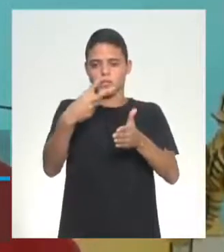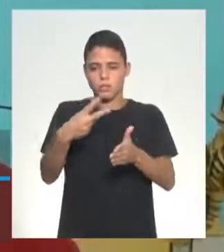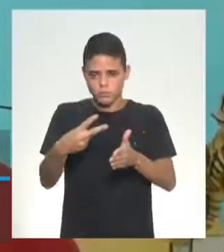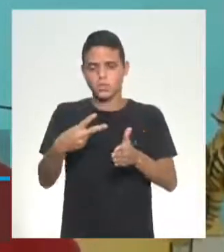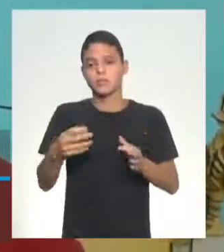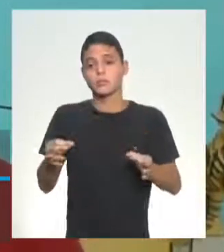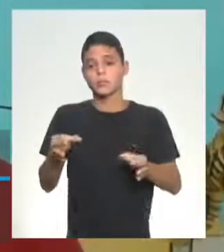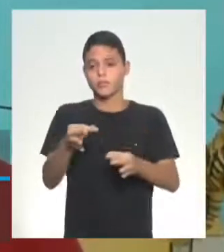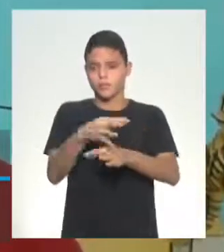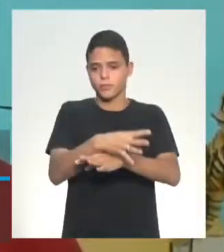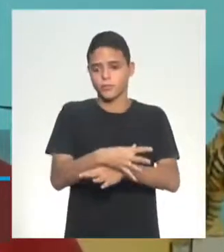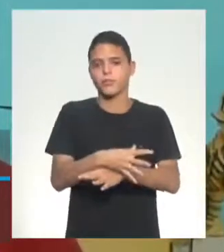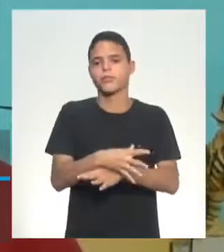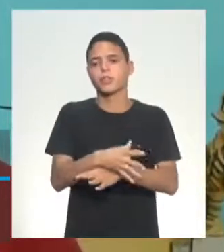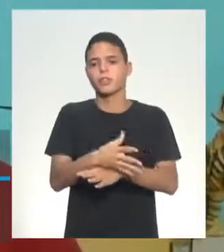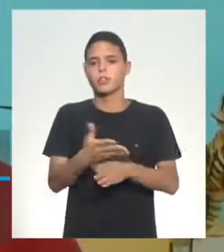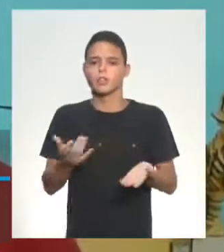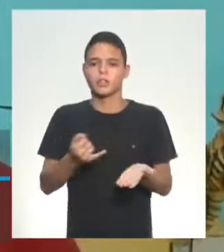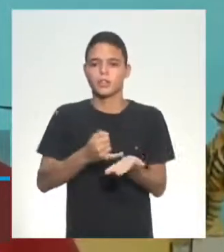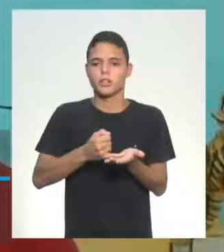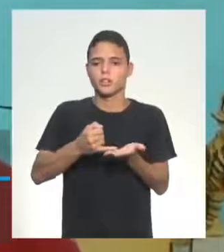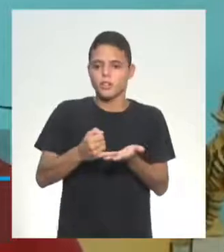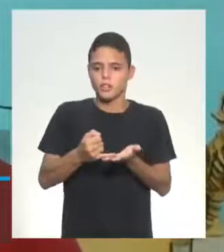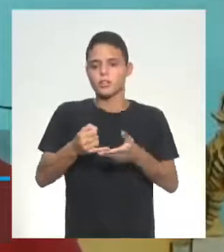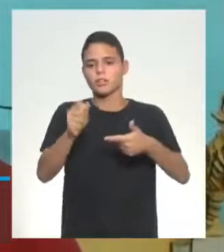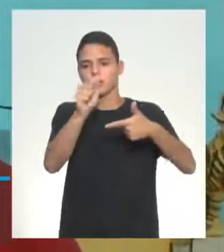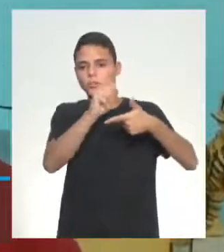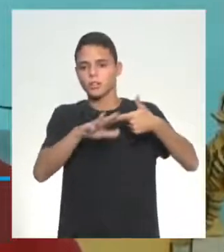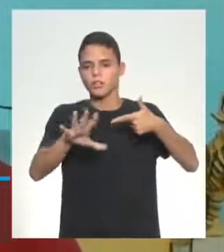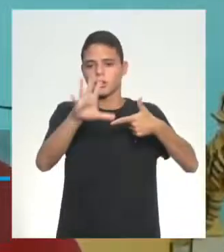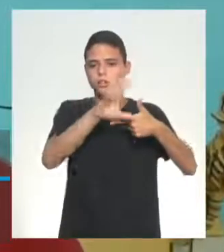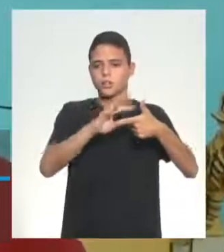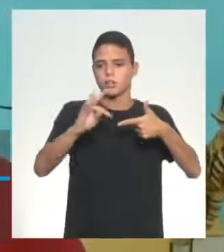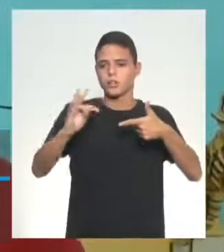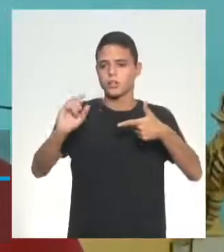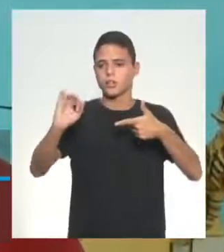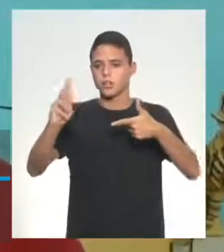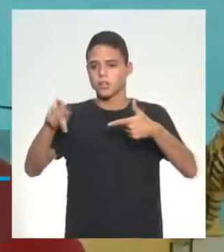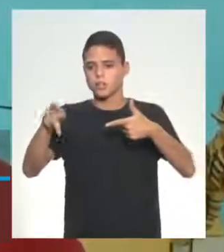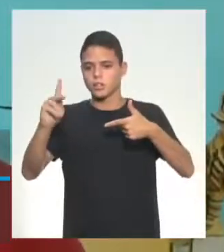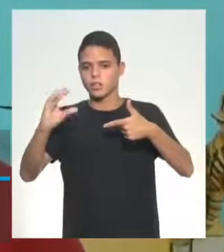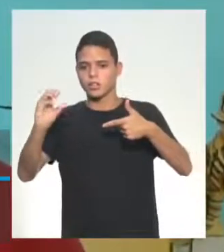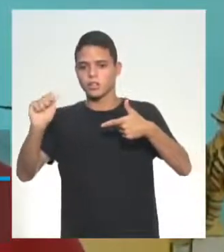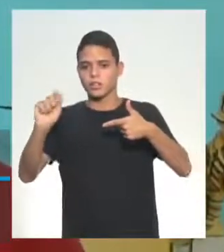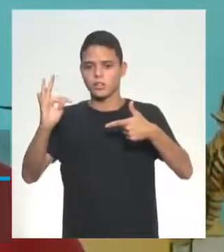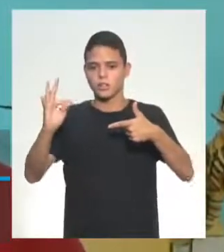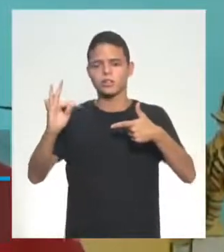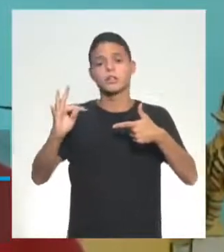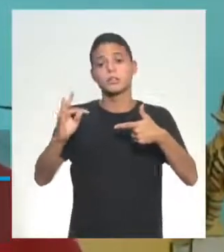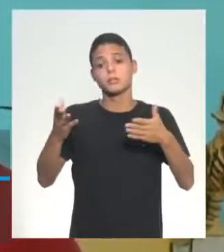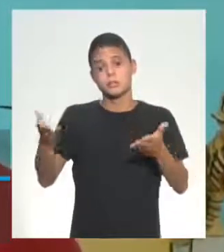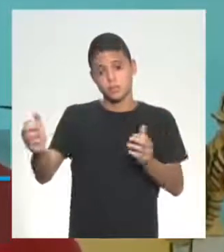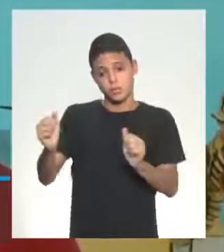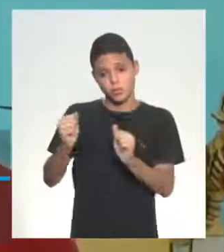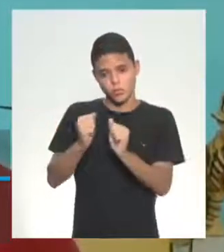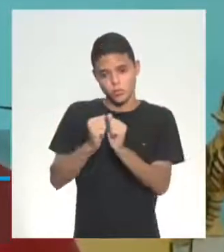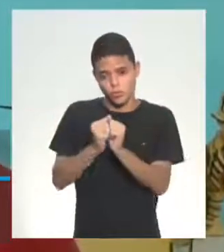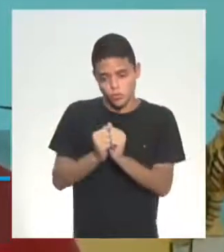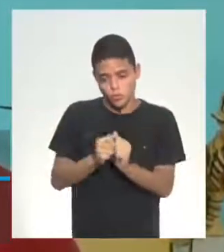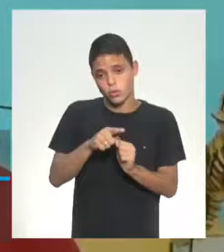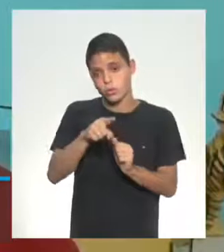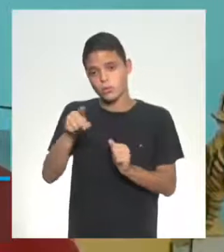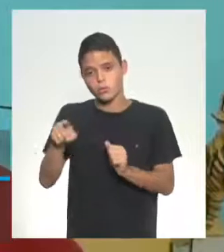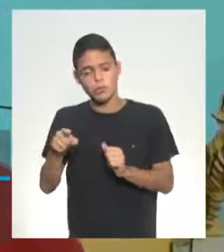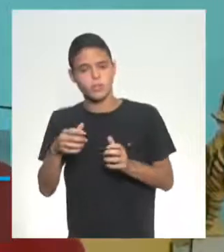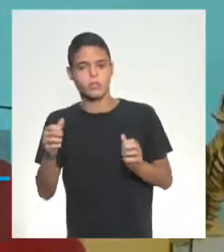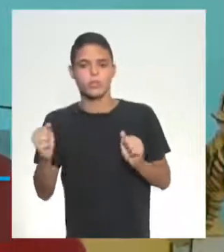essa iniciação a essa plataforma chamada Tinkercad. Então, fica por aí, você vai terminar de assistir agora esse tutorial e em seguida a